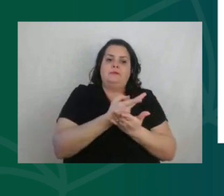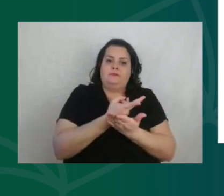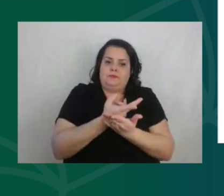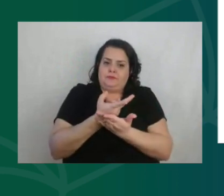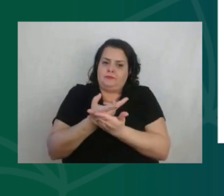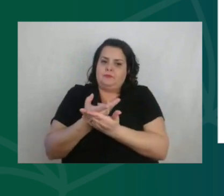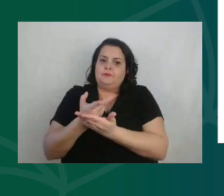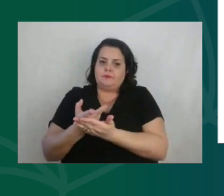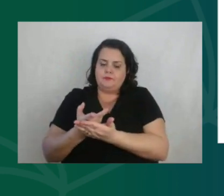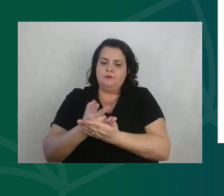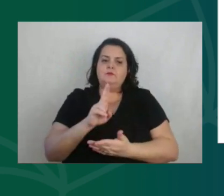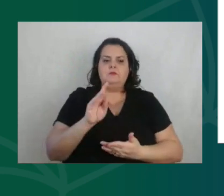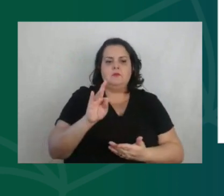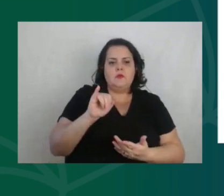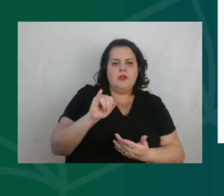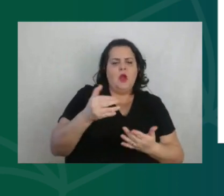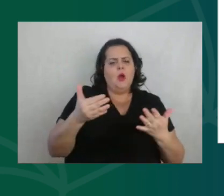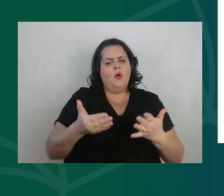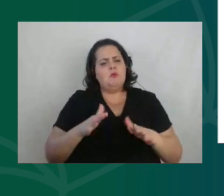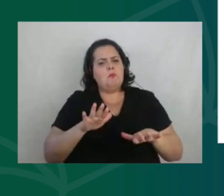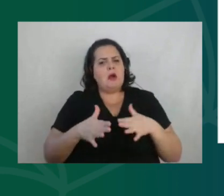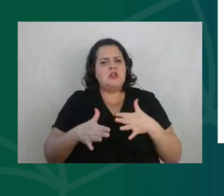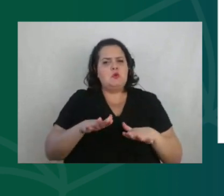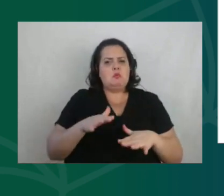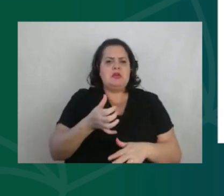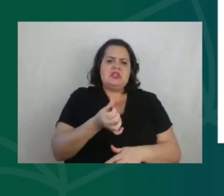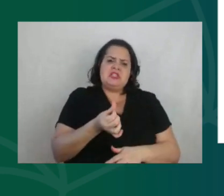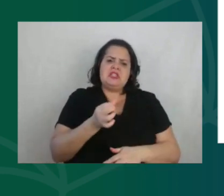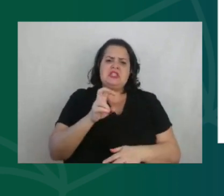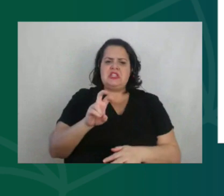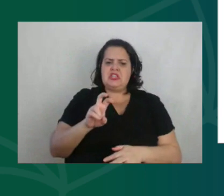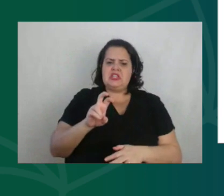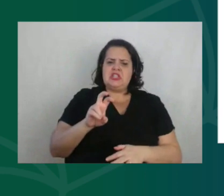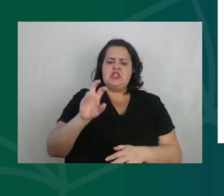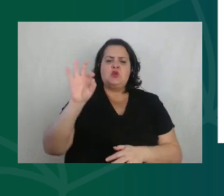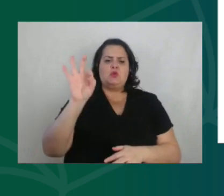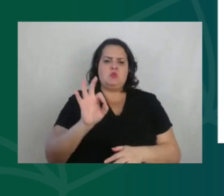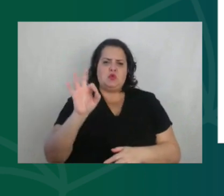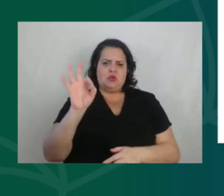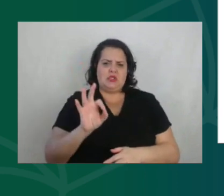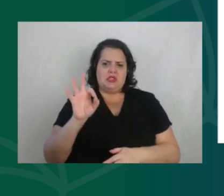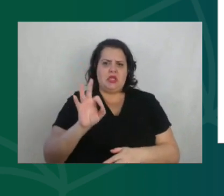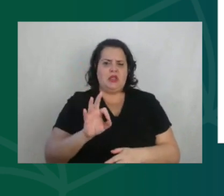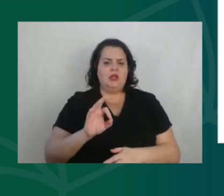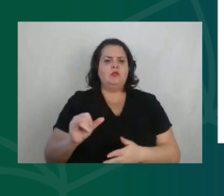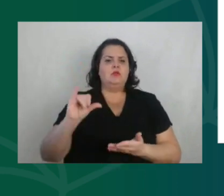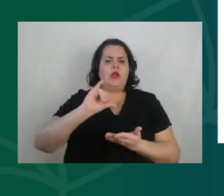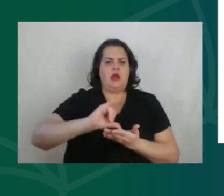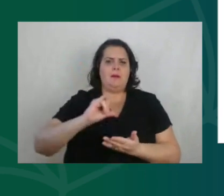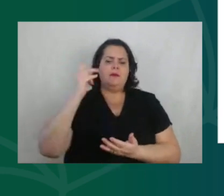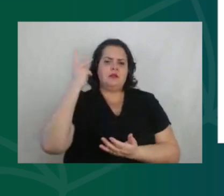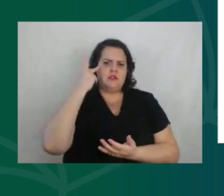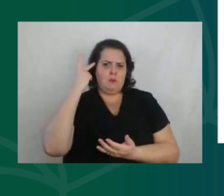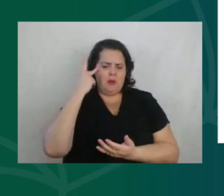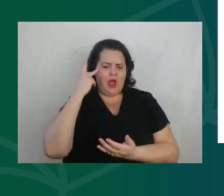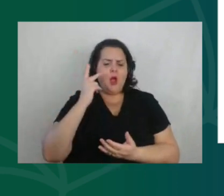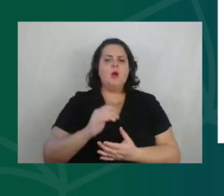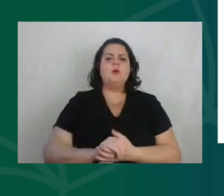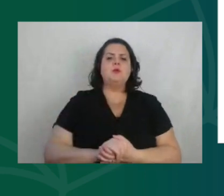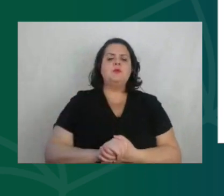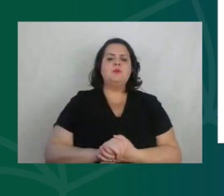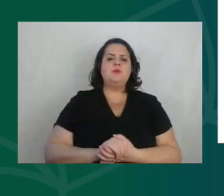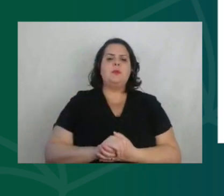60%, 65%, isso é meio variável, mas está em torno disso. Na capital também em torno disso. Se pega